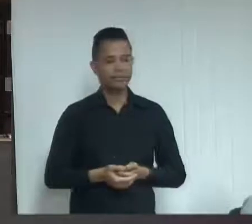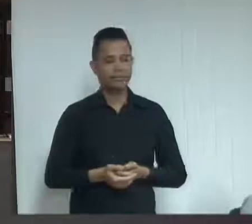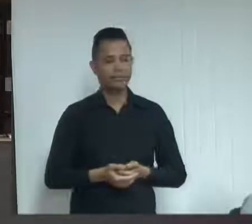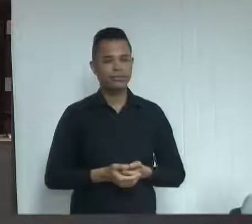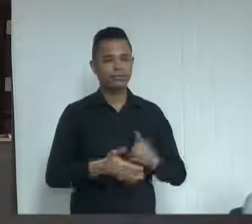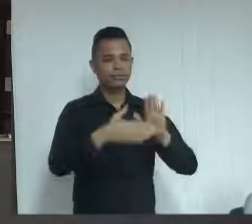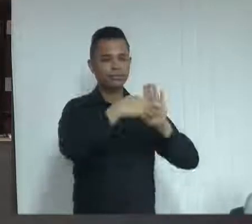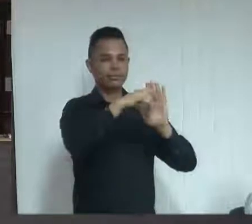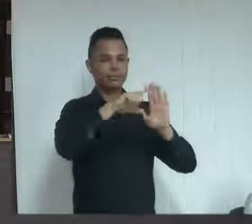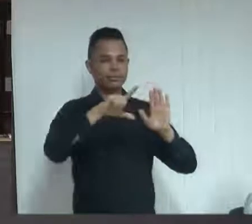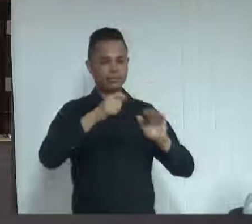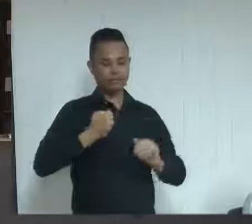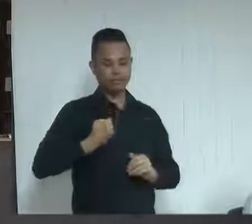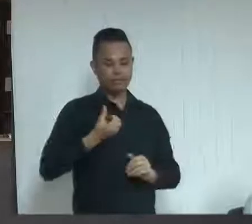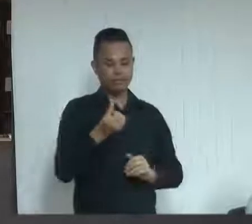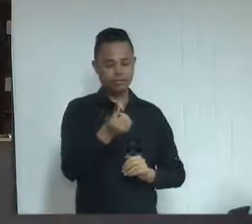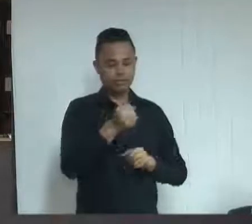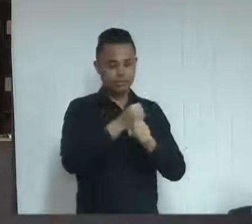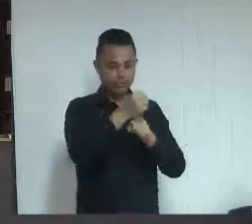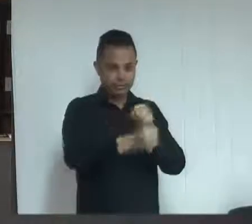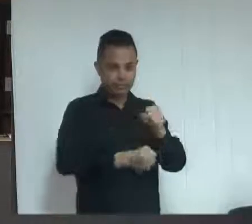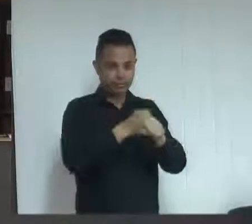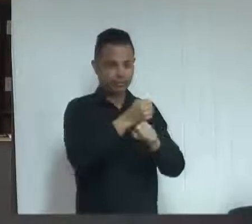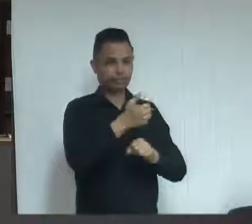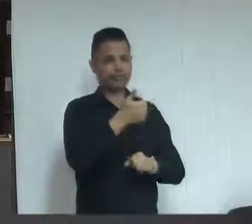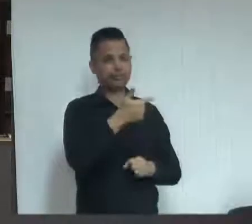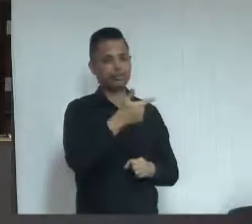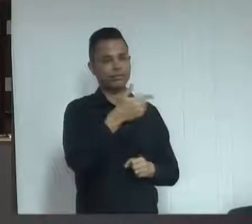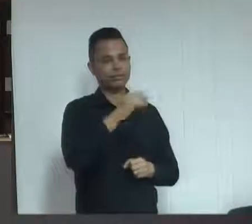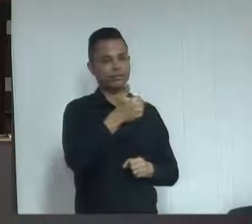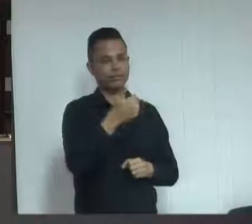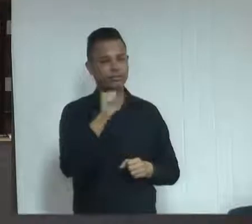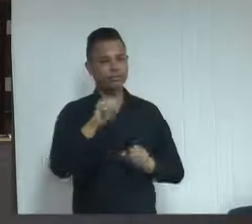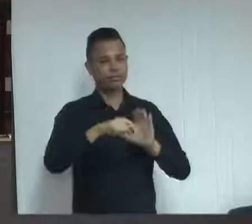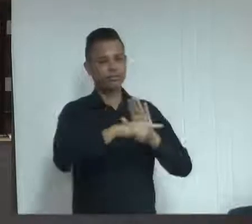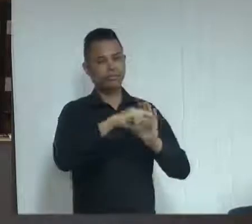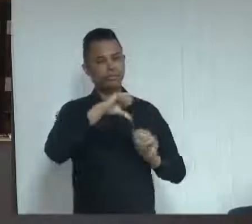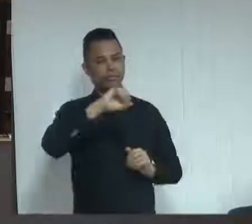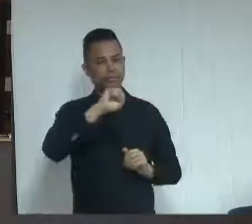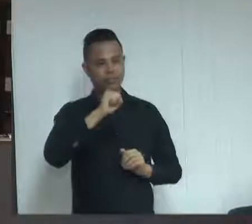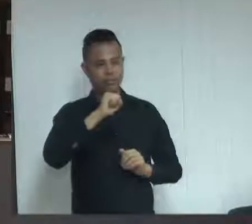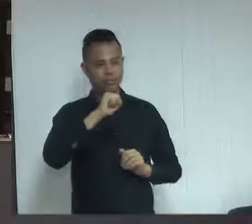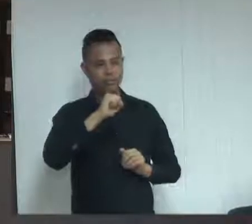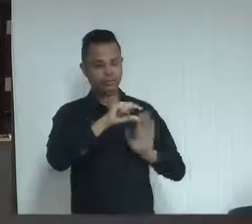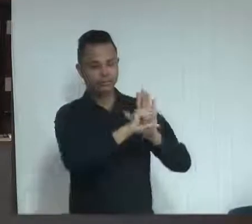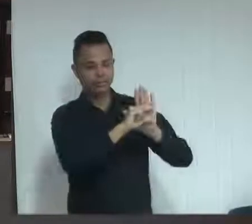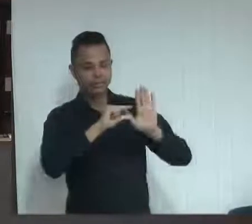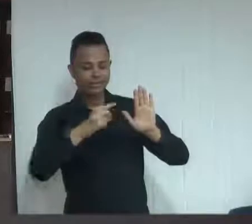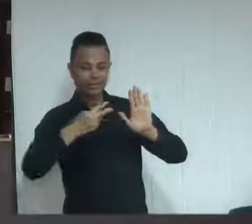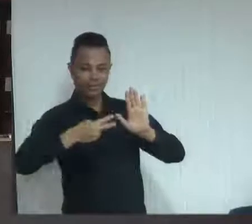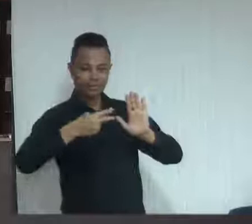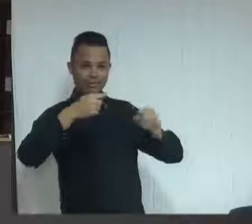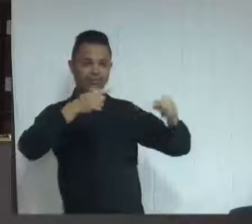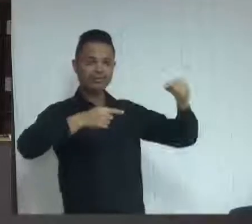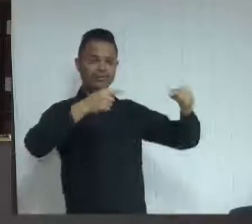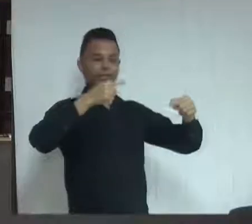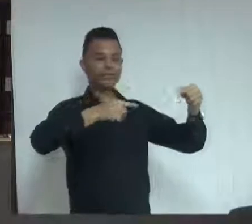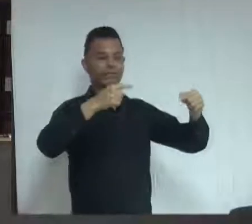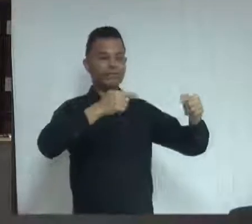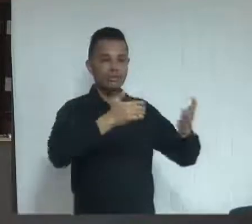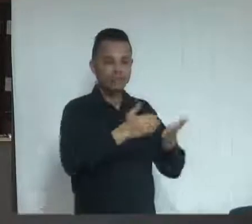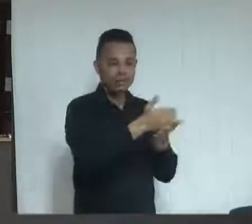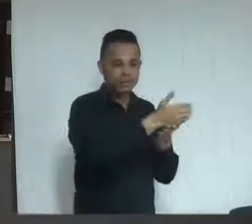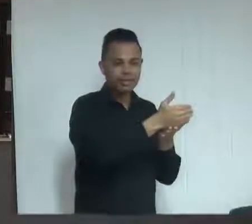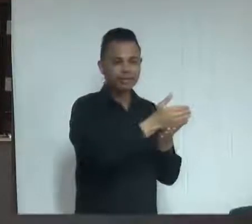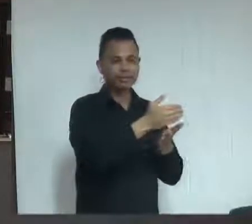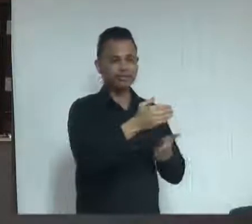Projeto de Decreto Legislativo número 6/2018. De acordo com o artigo 98, parágrafo 2º do Regimento Interno, está em discussão única o projeto de Decreto